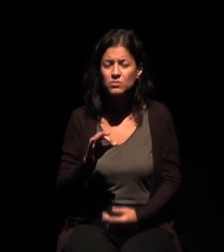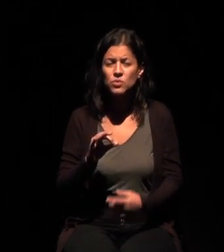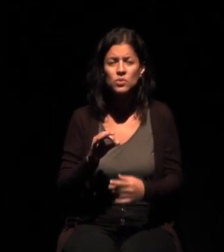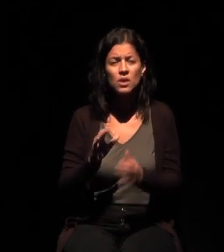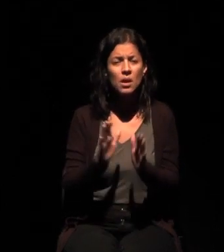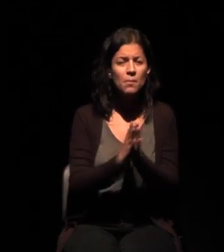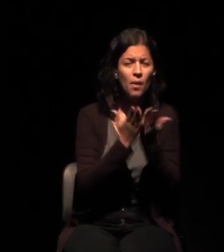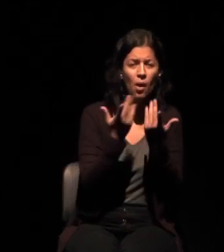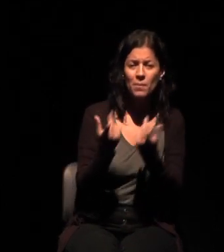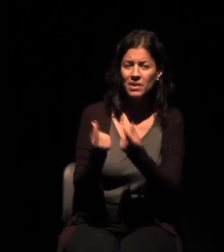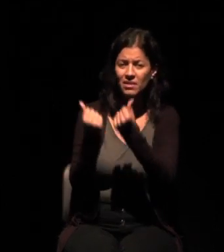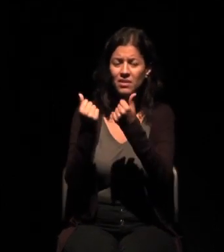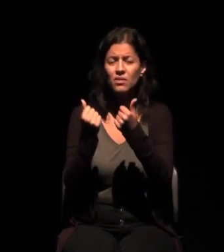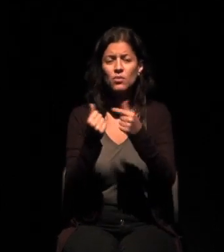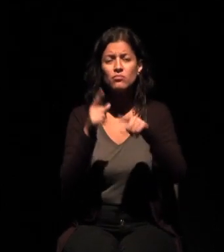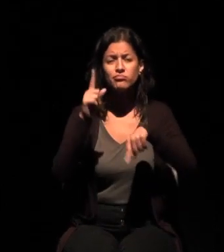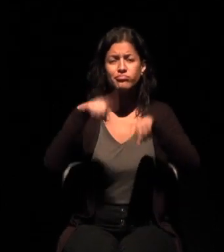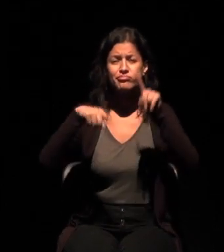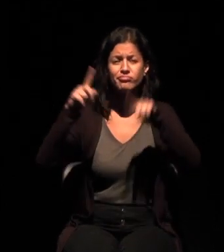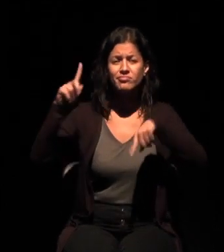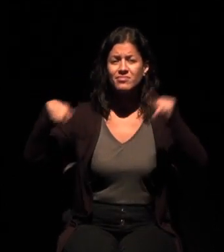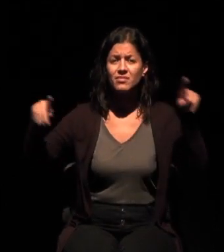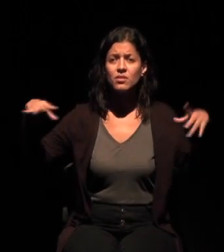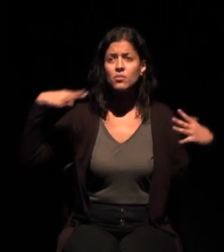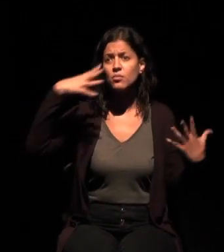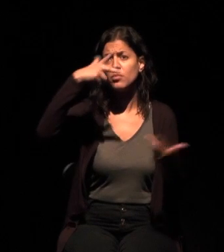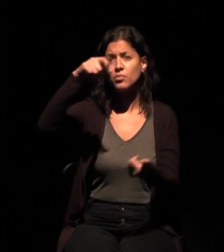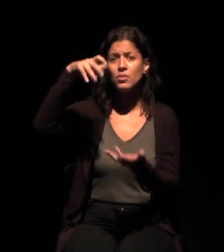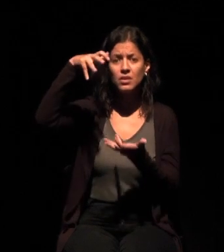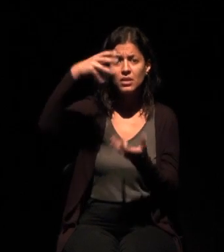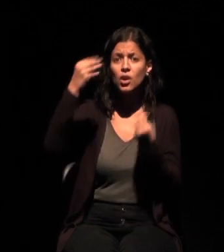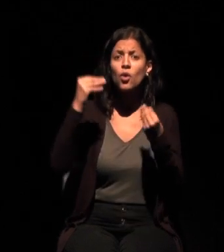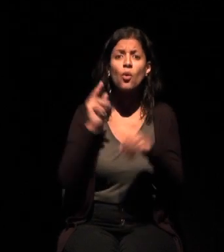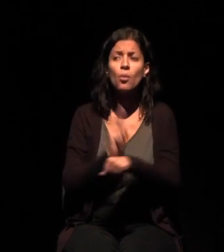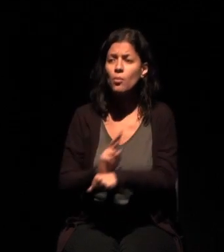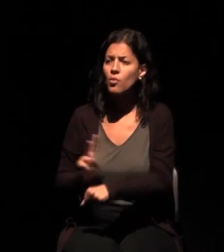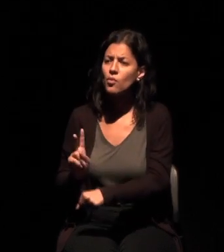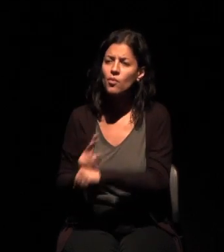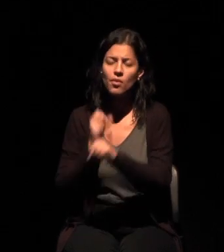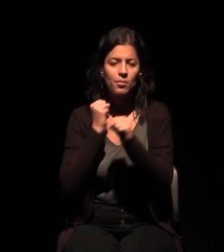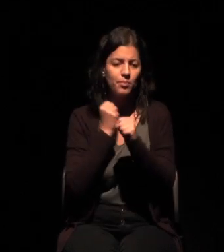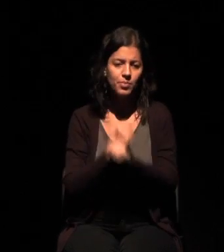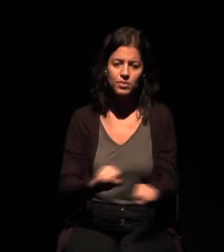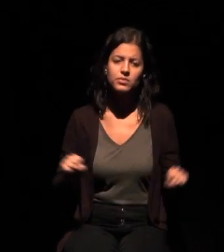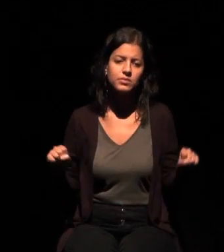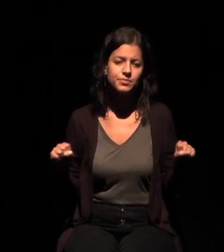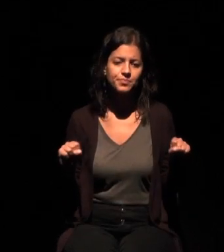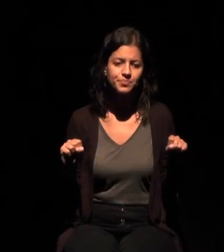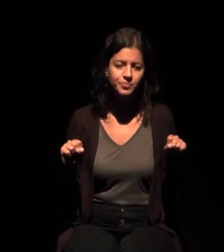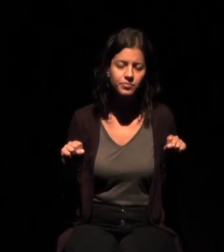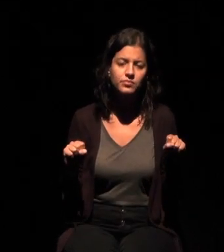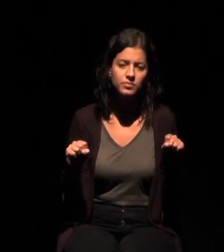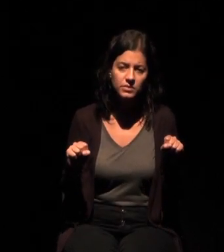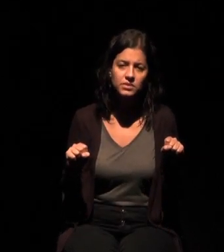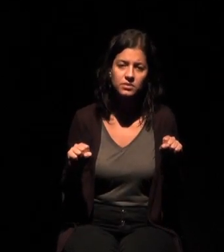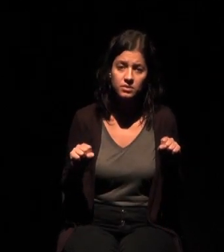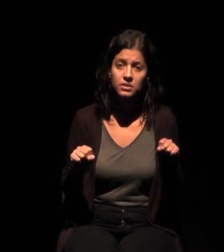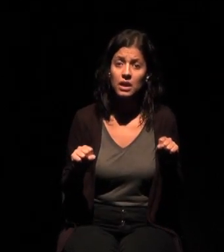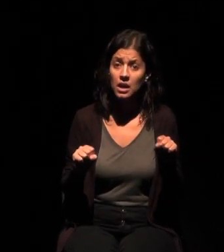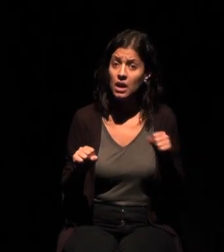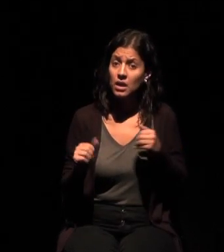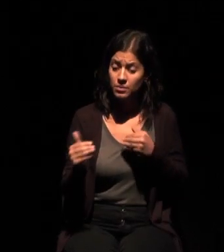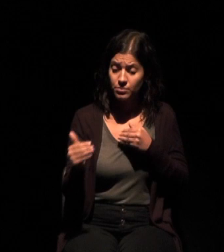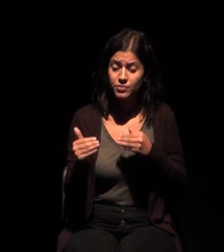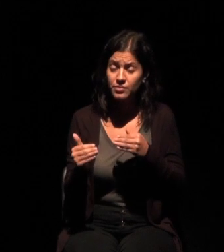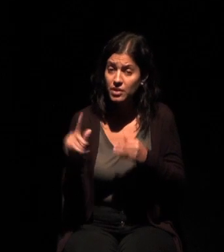torna pura e simplesmente a vida no planeta é ingovernável e em curto prazo e viveu